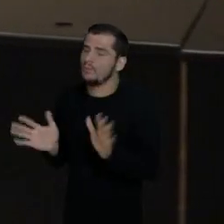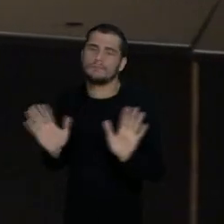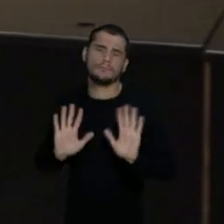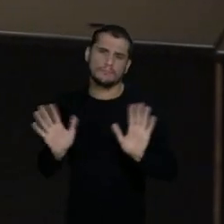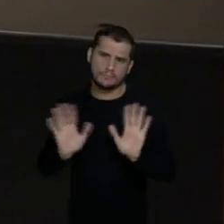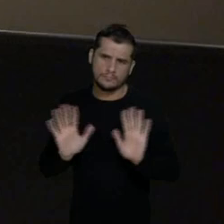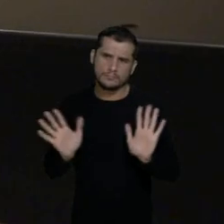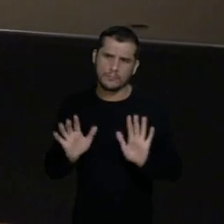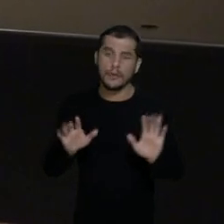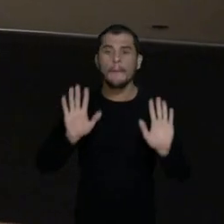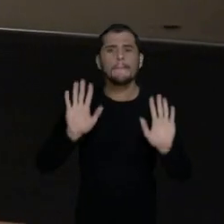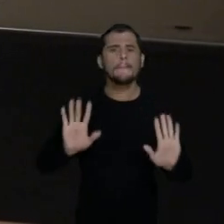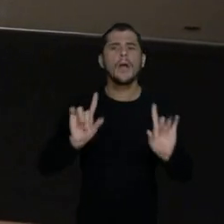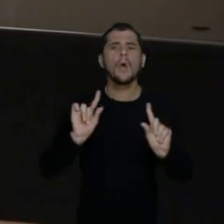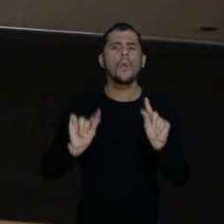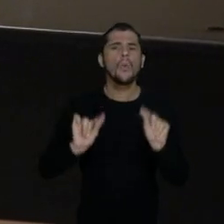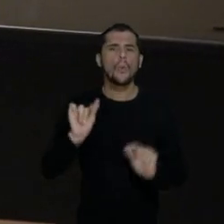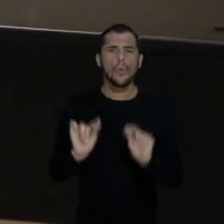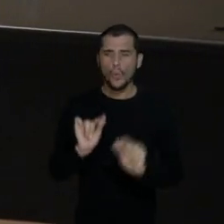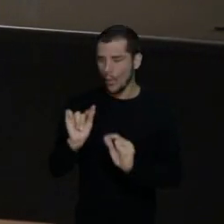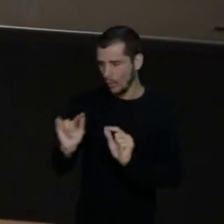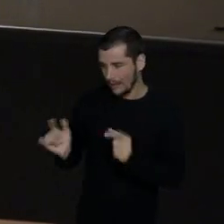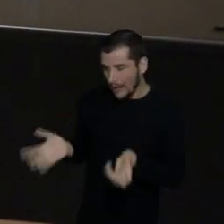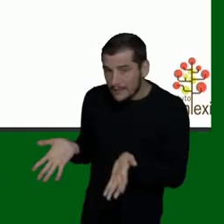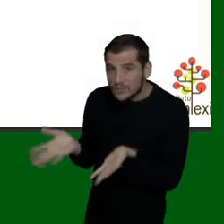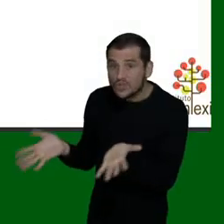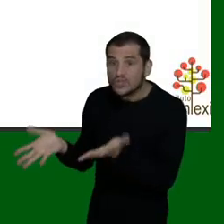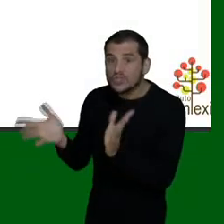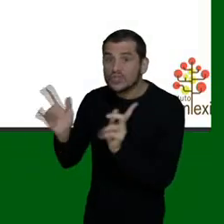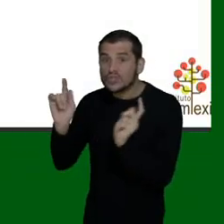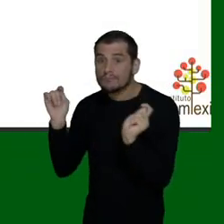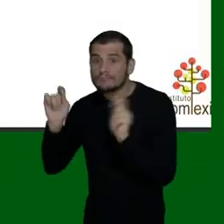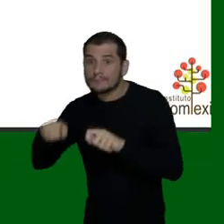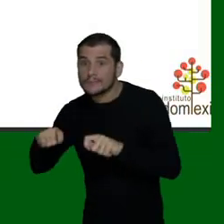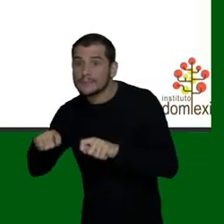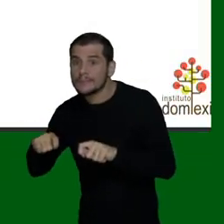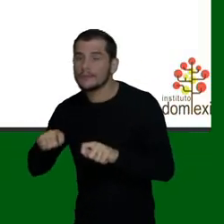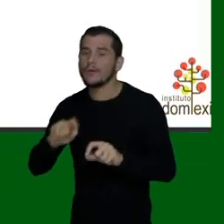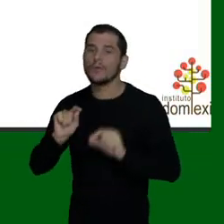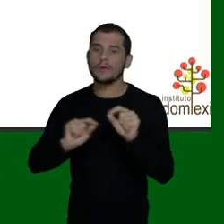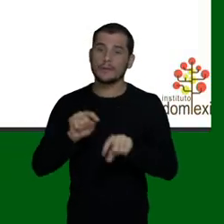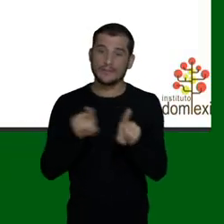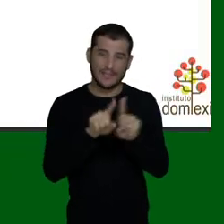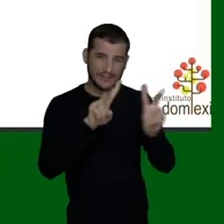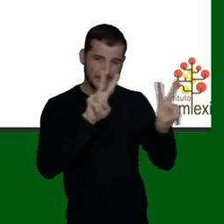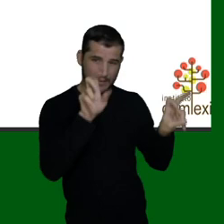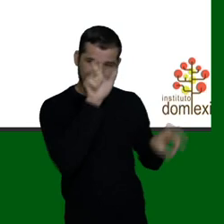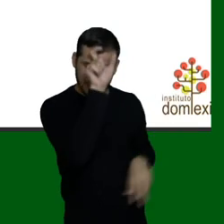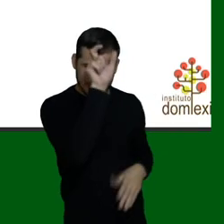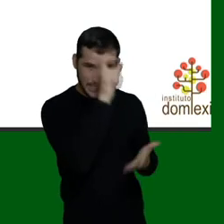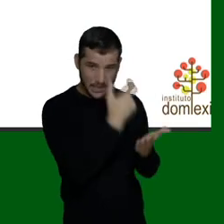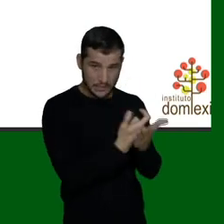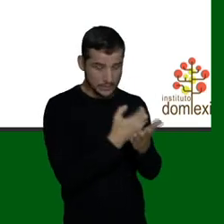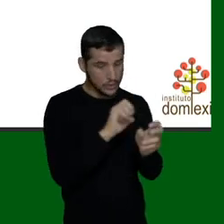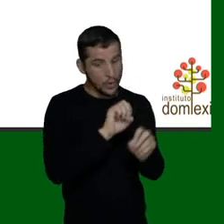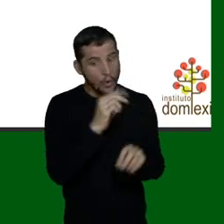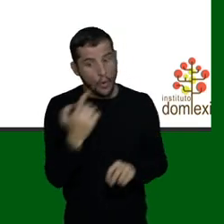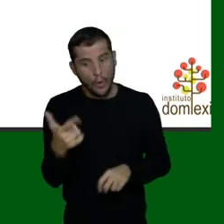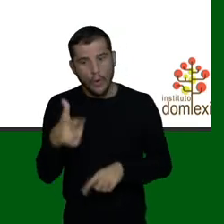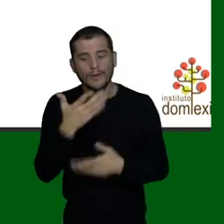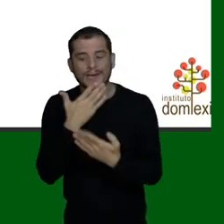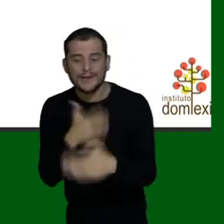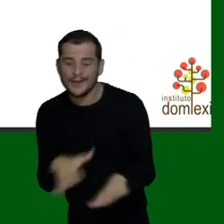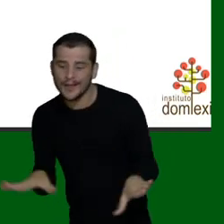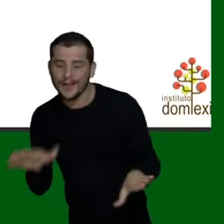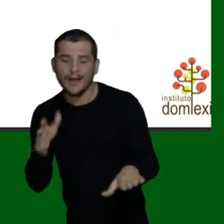estímulo adequado quando a gente fala das crianças com dislexia ou das crianças que a gente tem em sala de aula primeiro que a gente tem